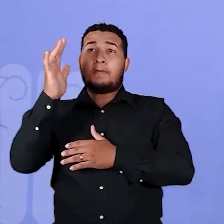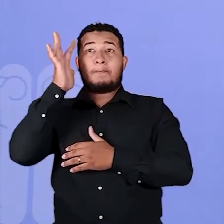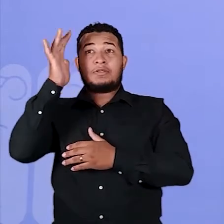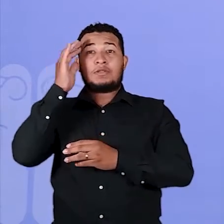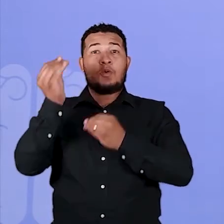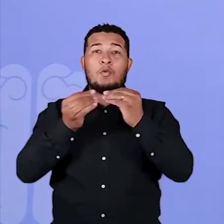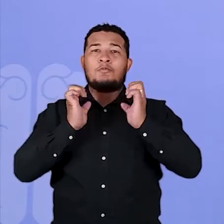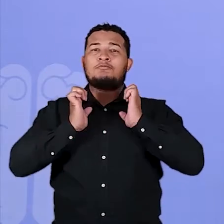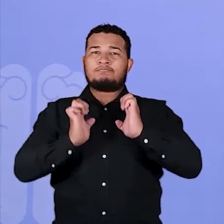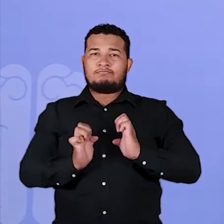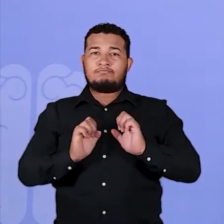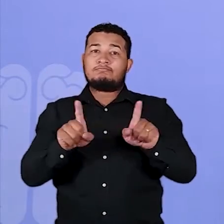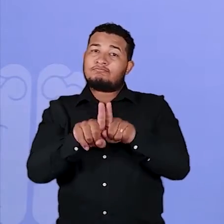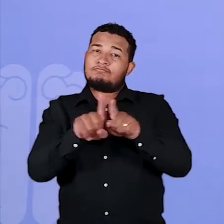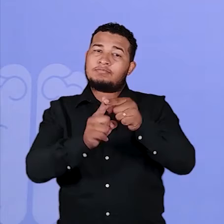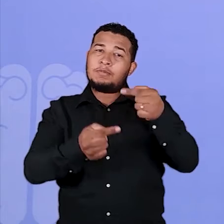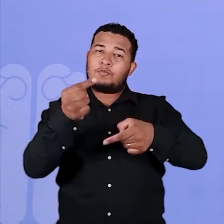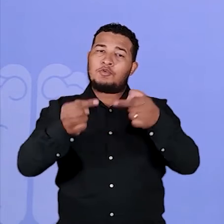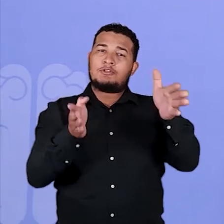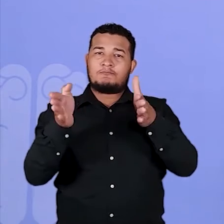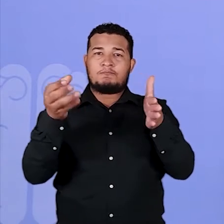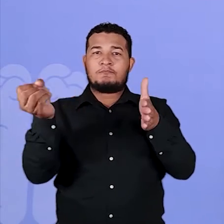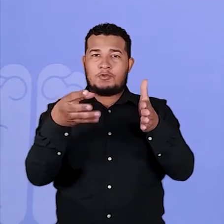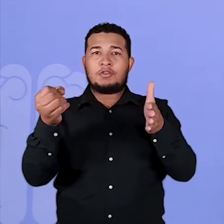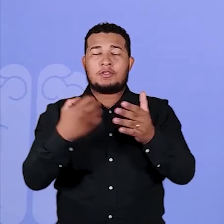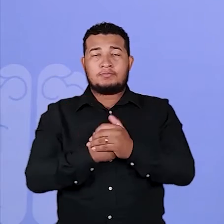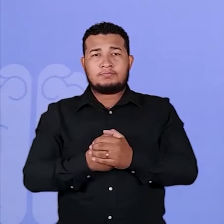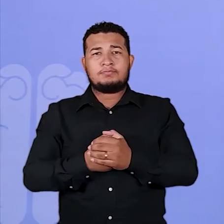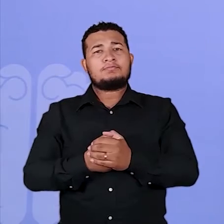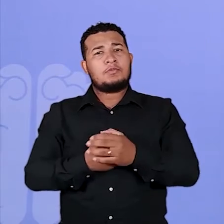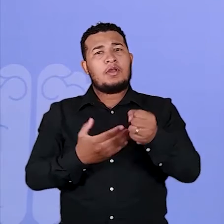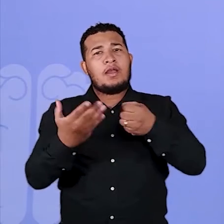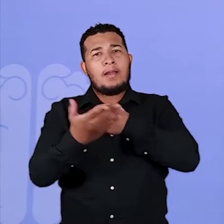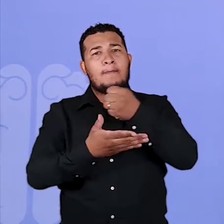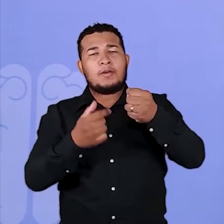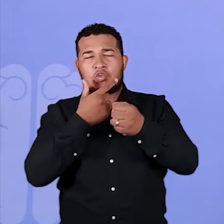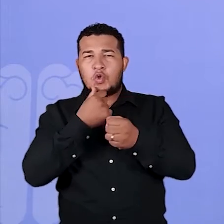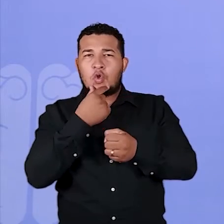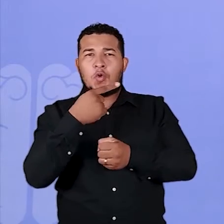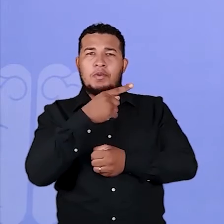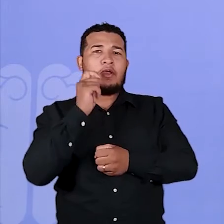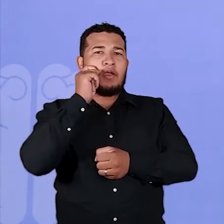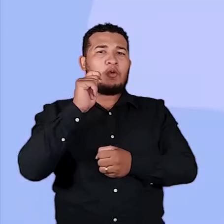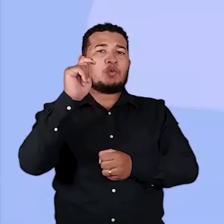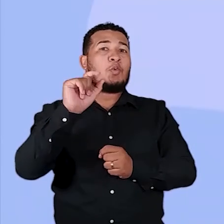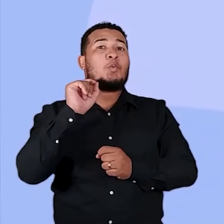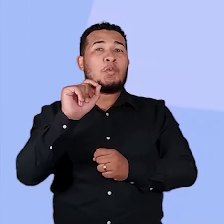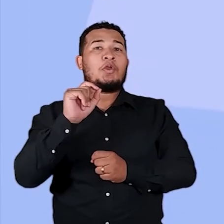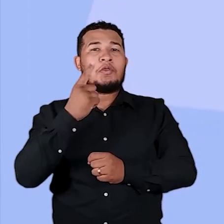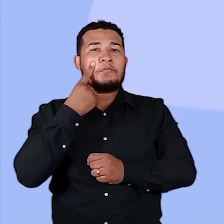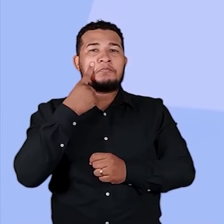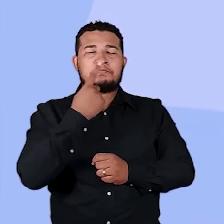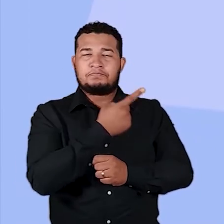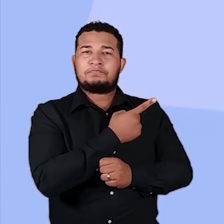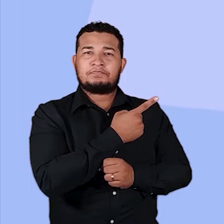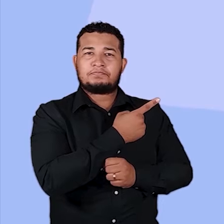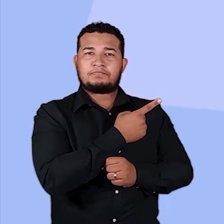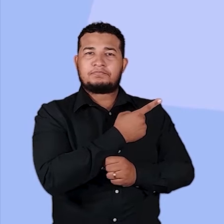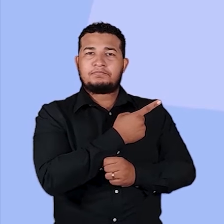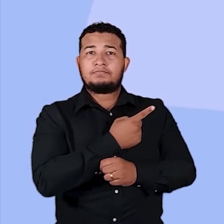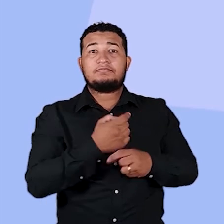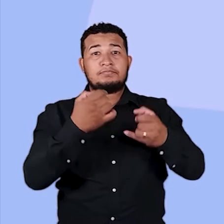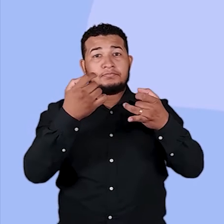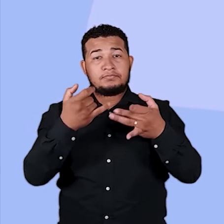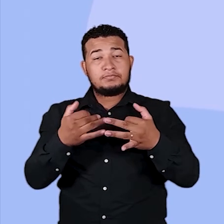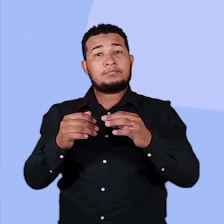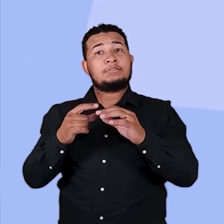pensar ética e política moderna. A afirmação básica do Jeremy Bentham é a seguinte, olha lá na tela. Jeremy